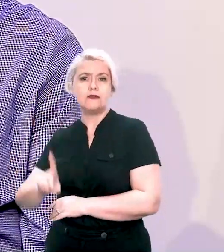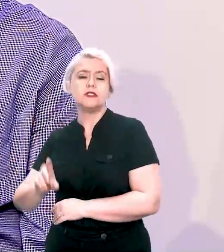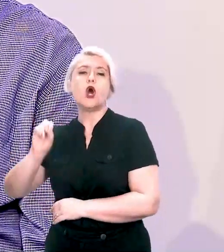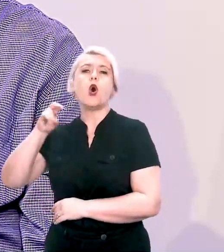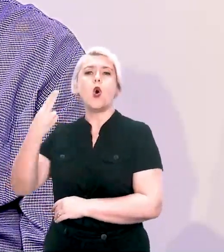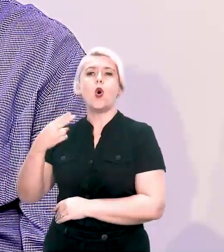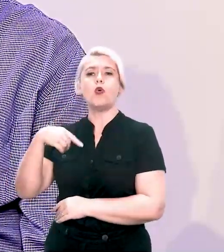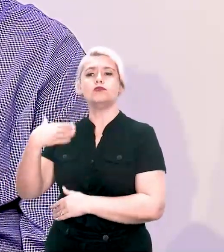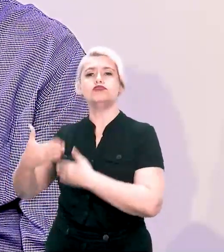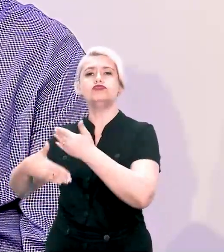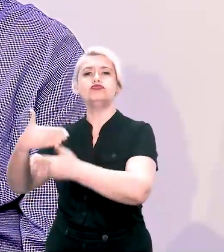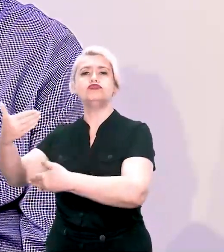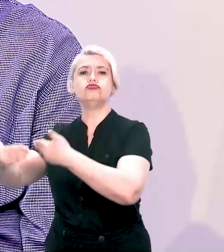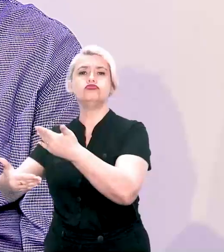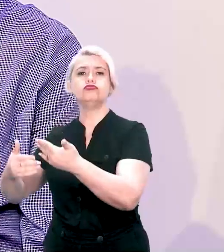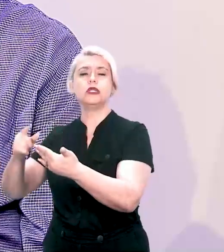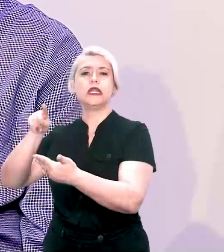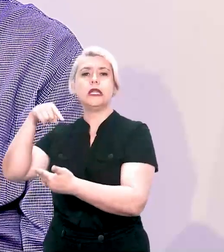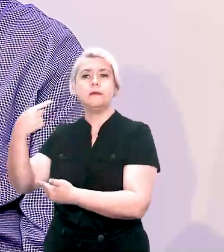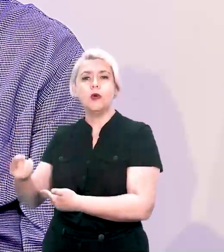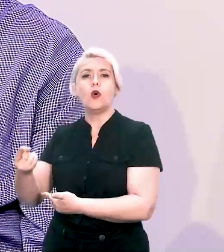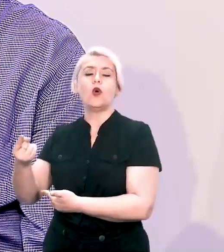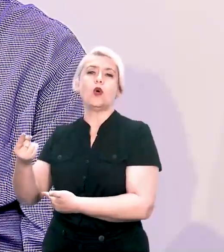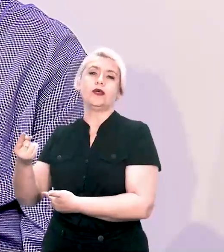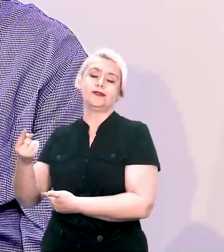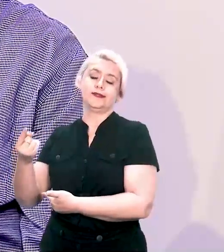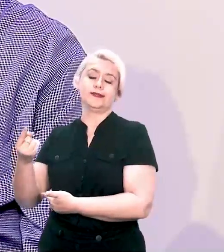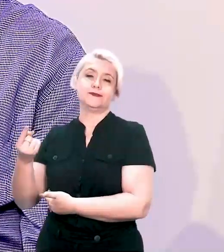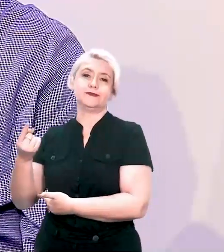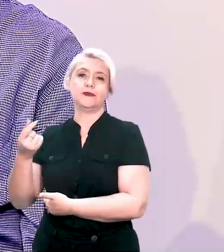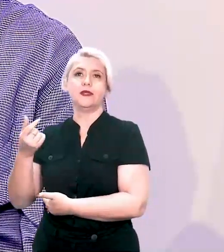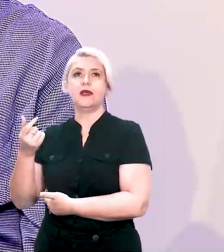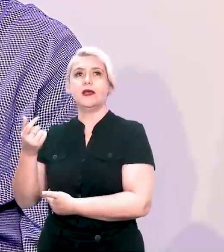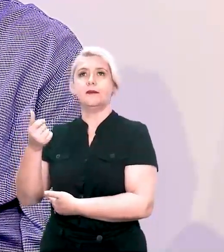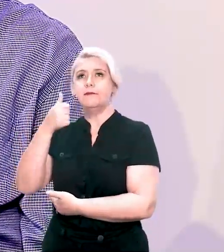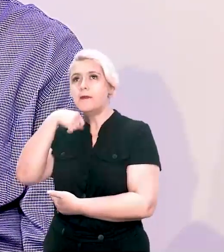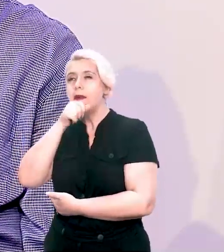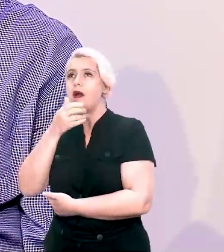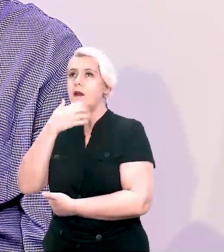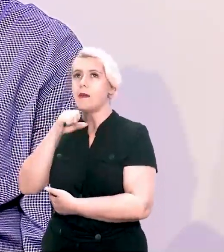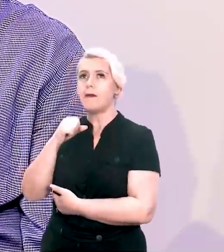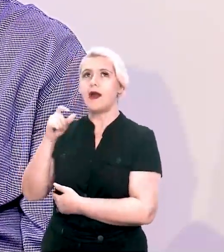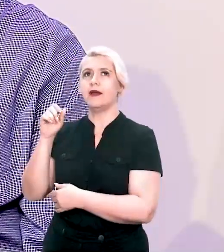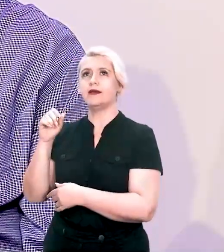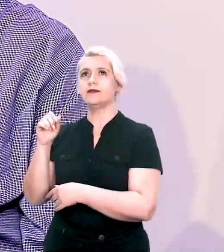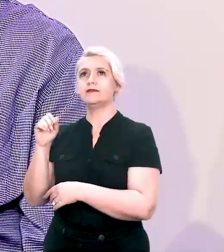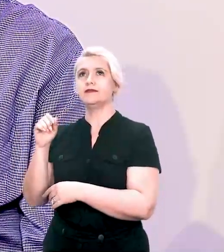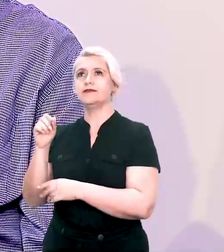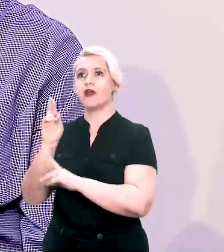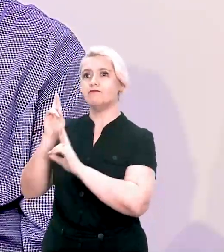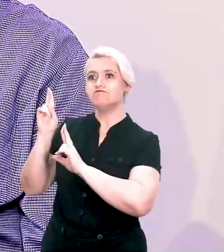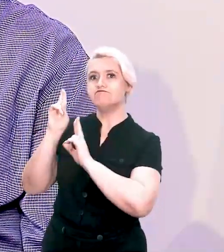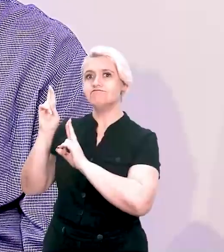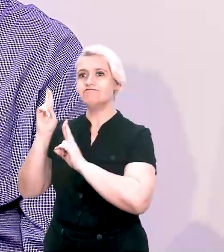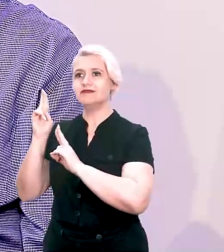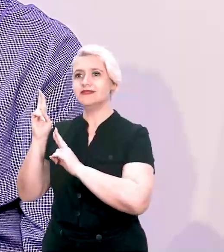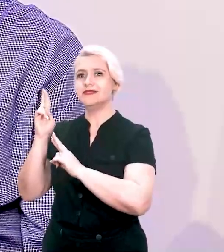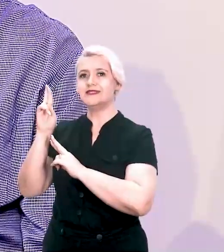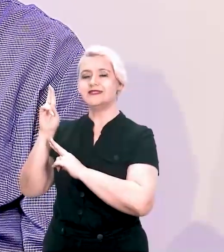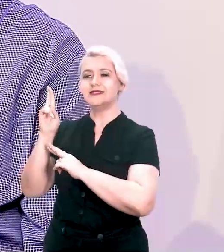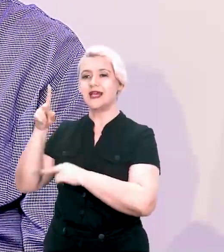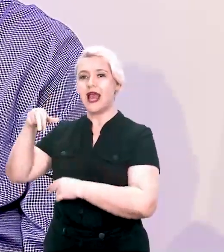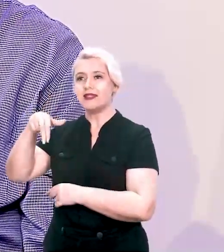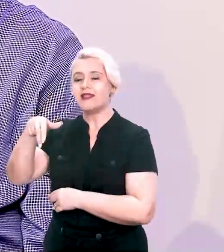só veio depois, quando os pais esperam que os filhos caminhem, que os filhos falem, naqueles prazos ali de um ano e